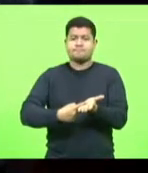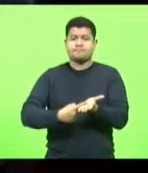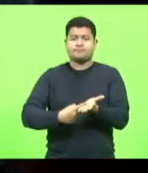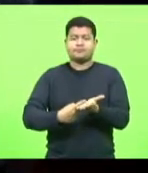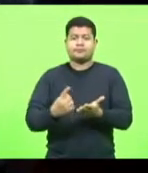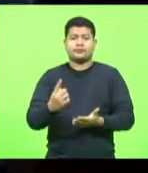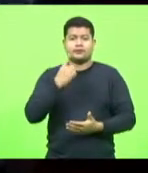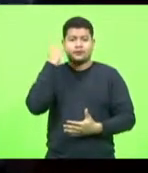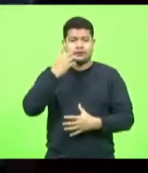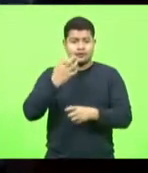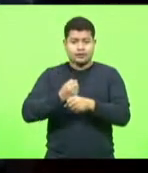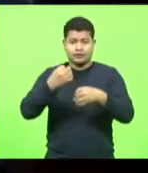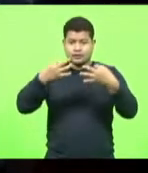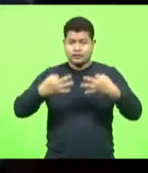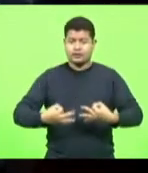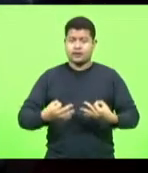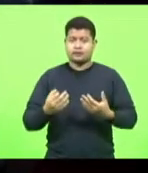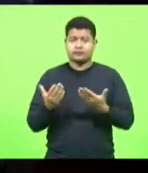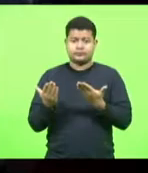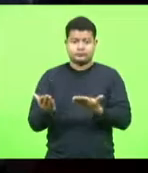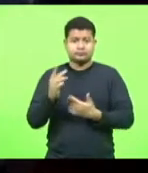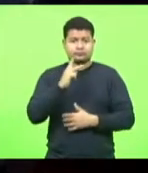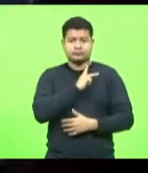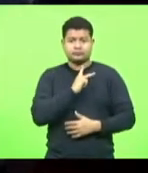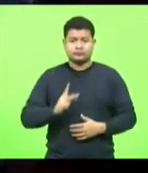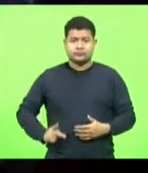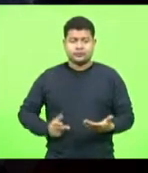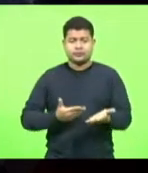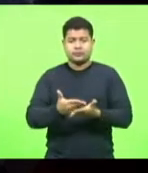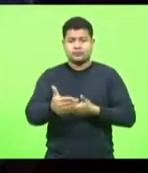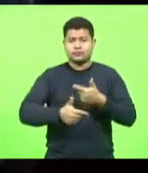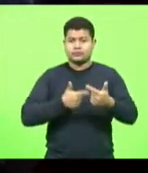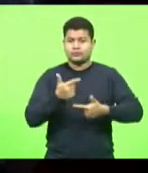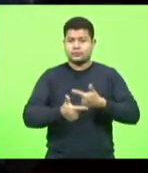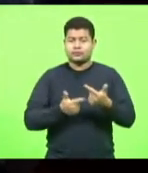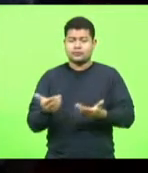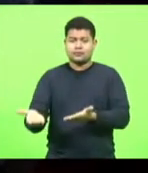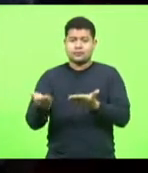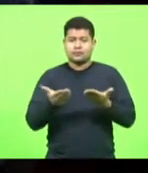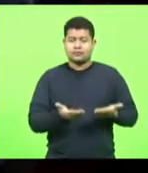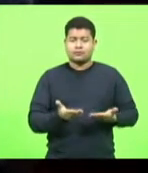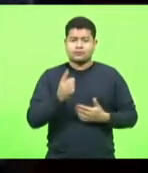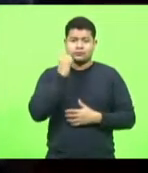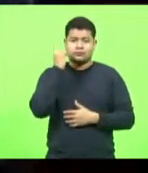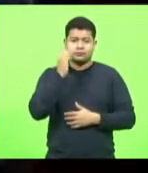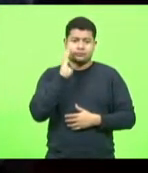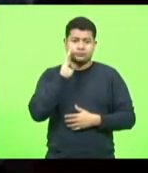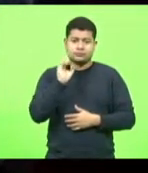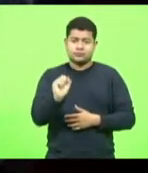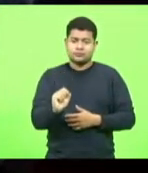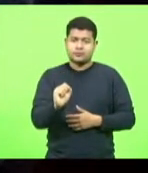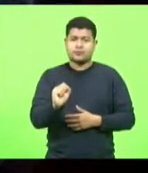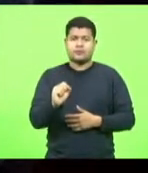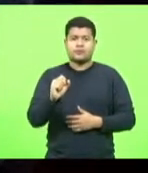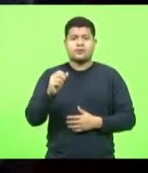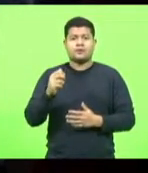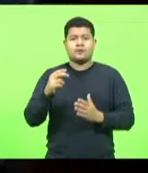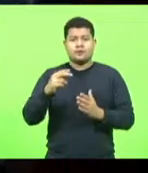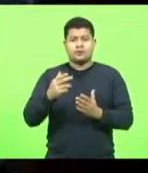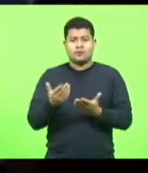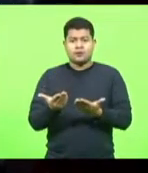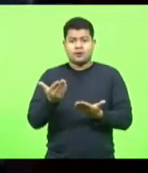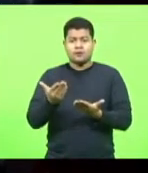Havendo o quórum regimental, o senhor presidente declarou abertos os trabalhos e convidou o senhor deputado Bruno Souza para que, como